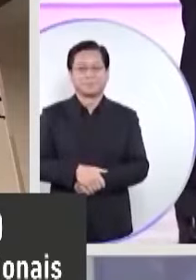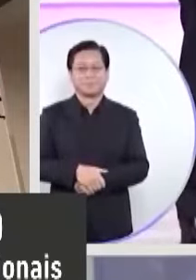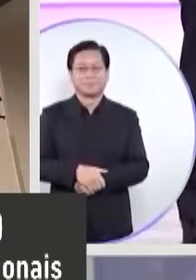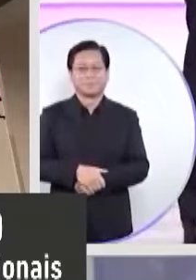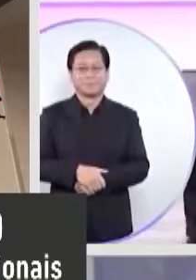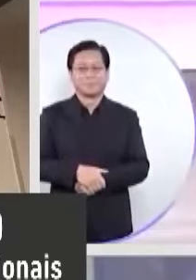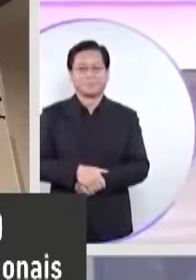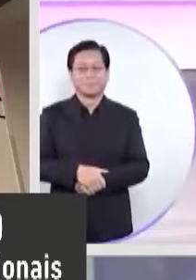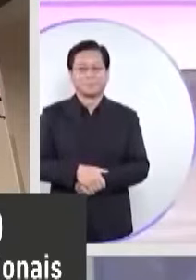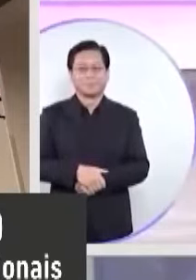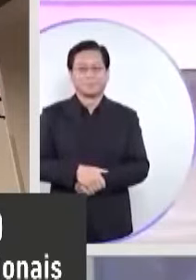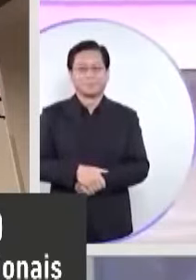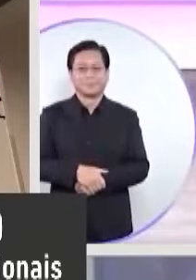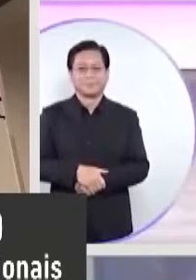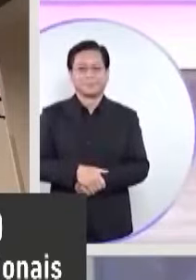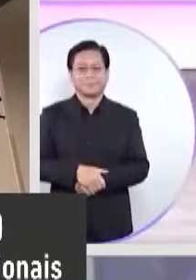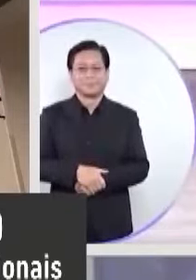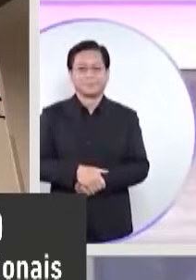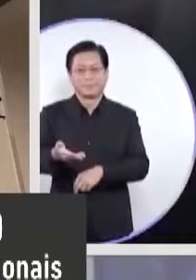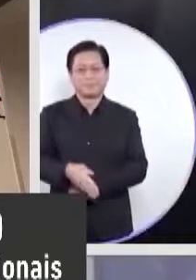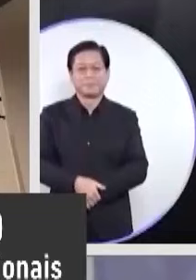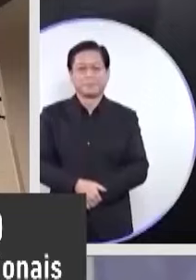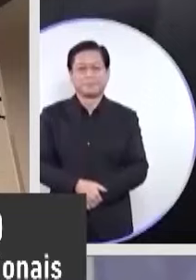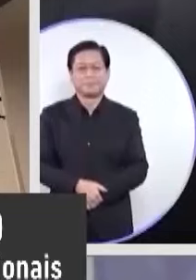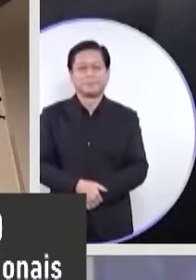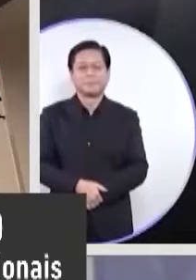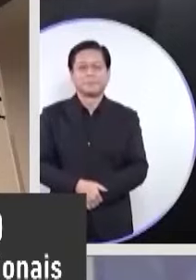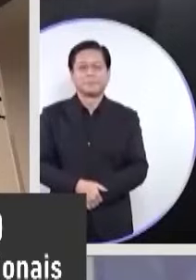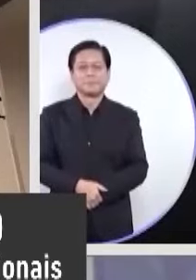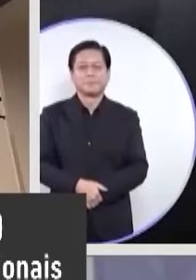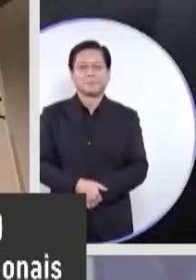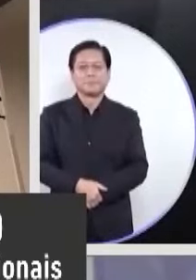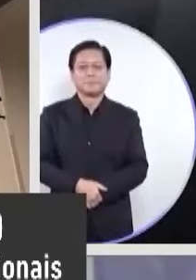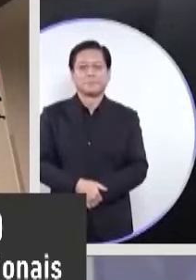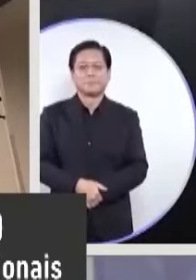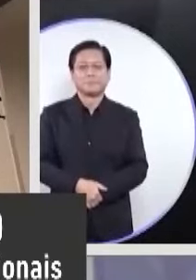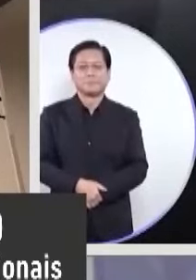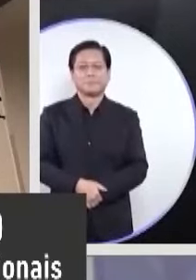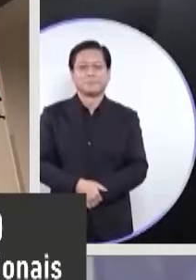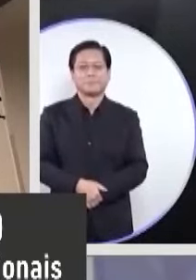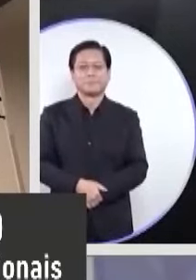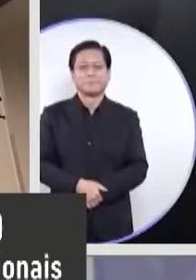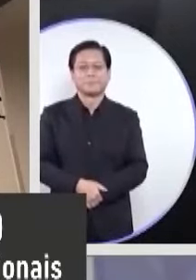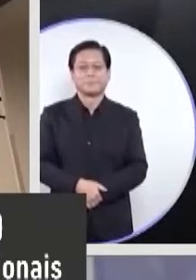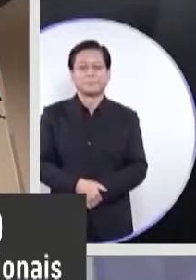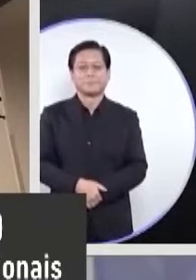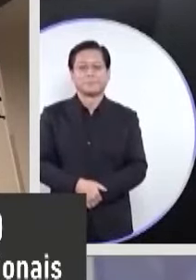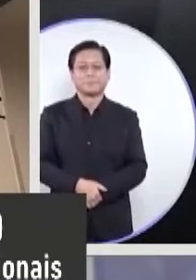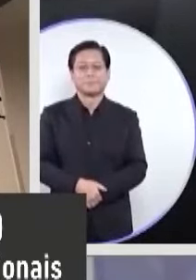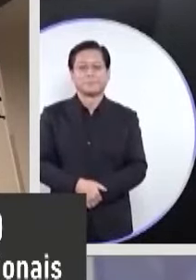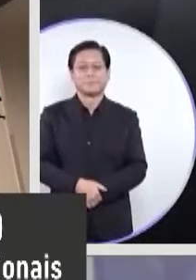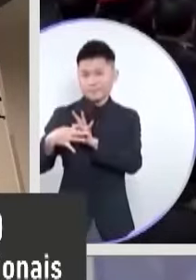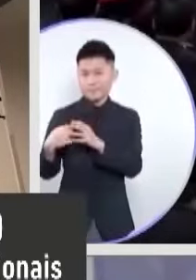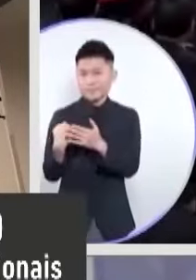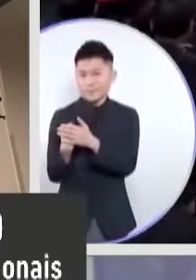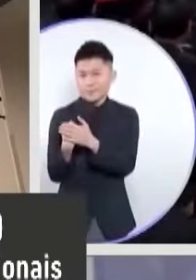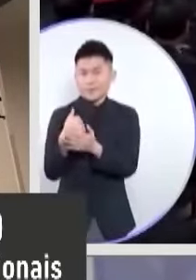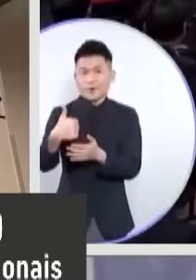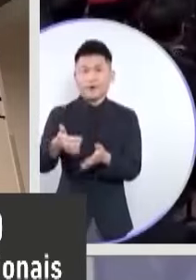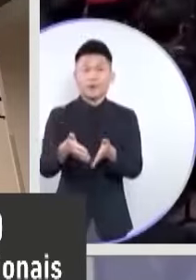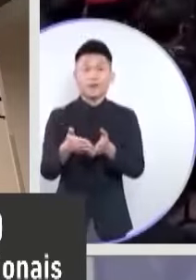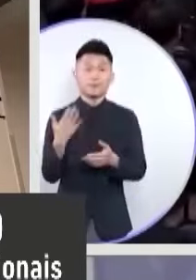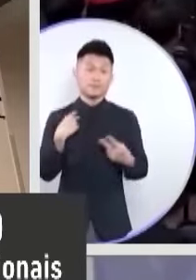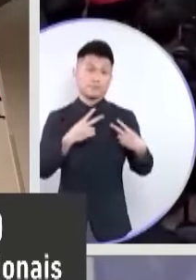mesmo discurso de manter e o status quo eh de Taiwan atual né o status atual de